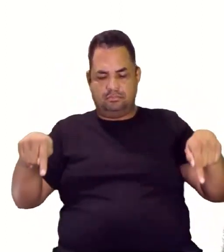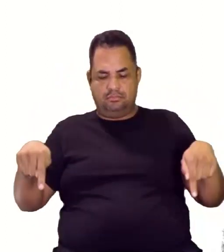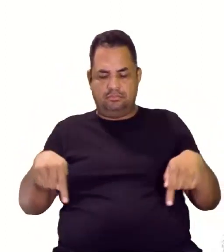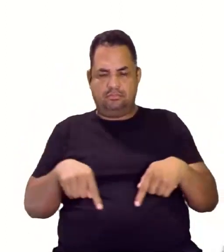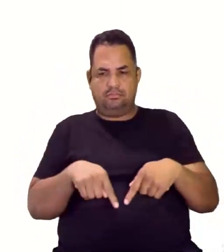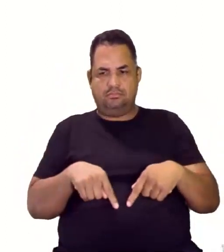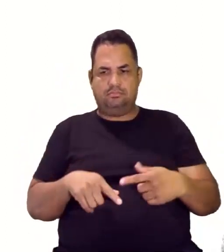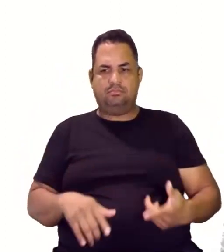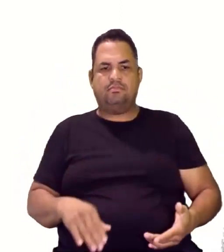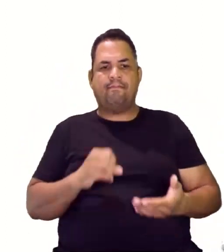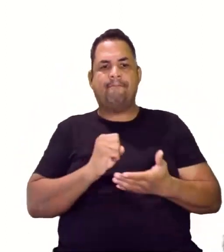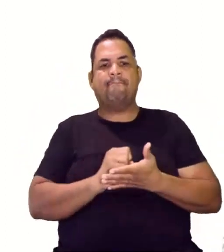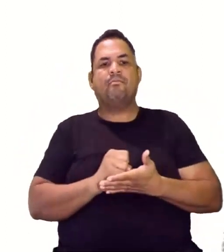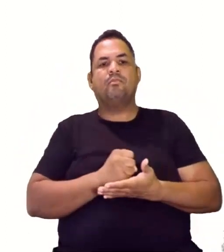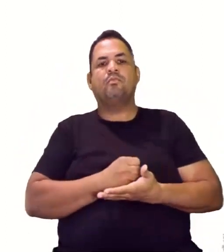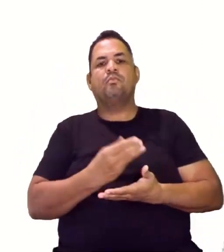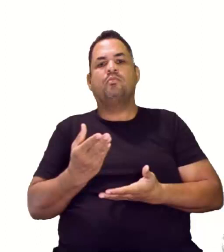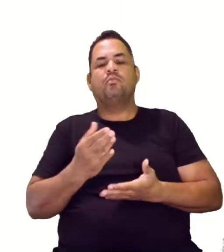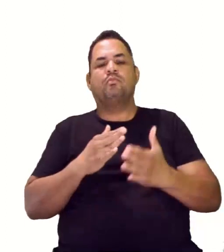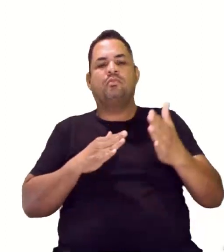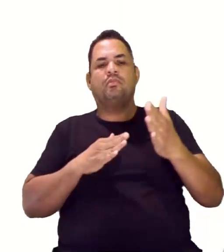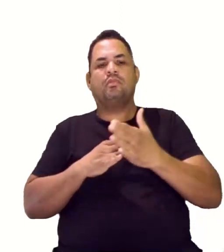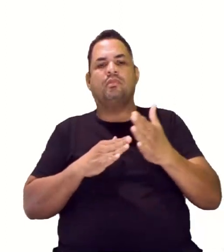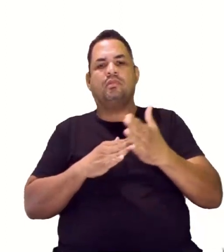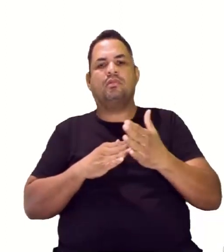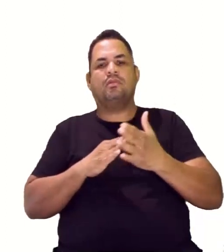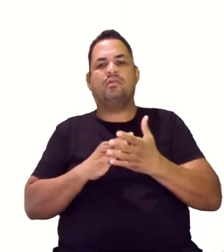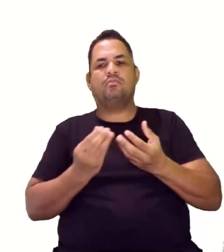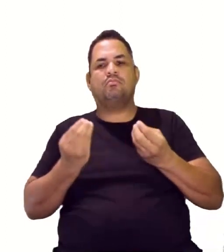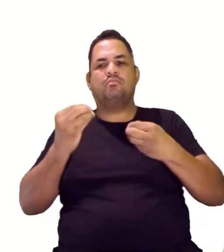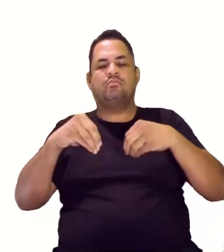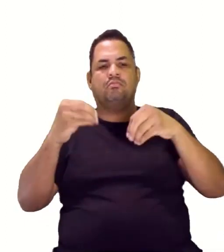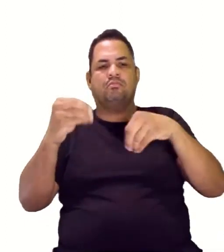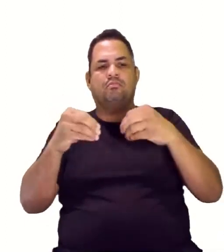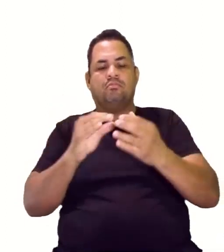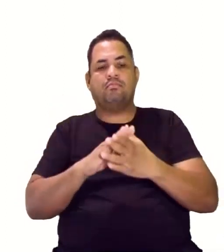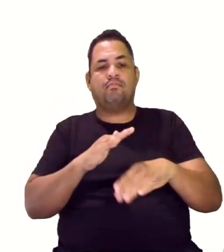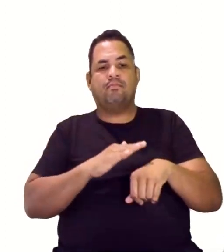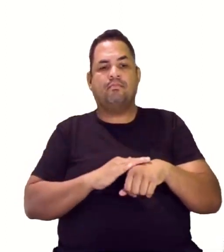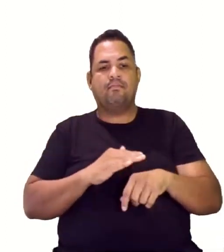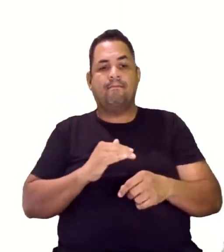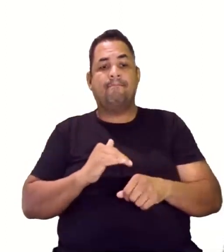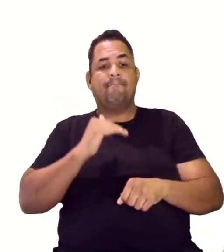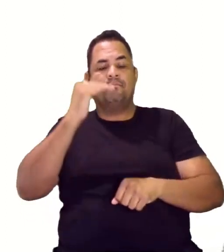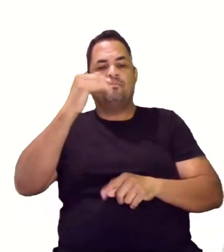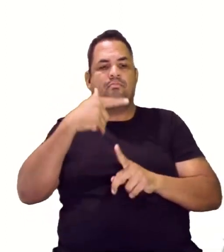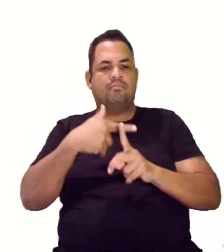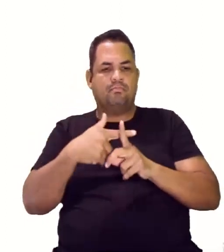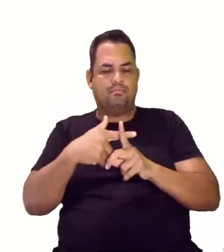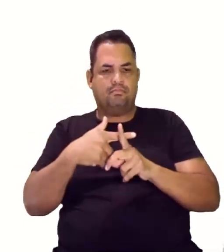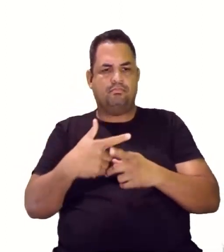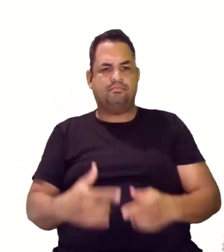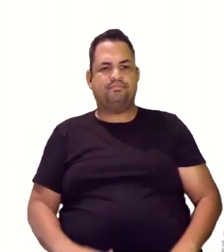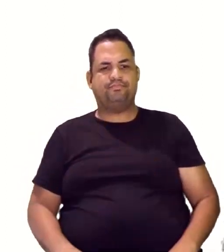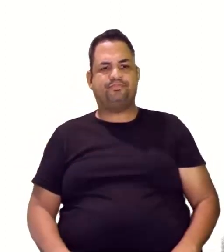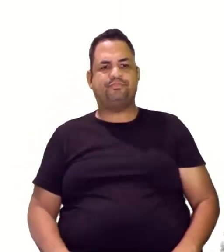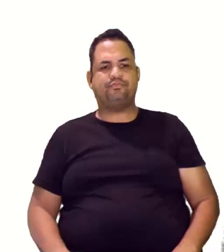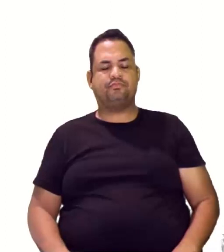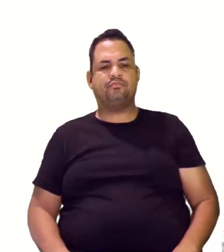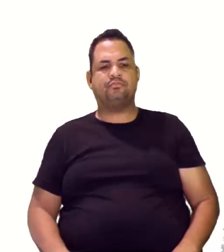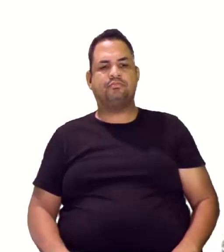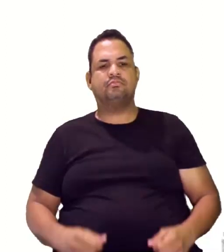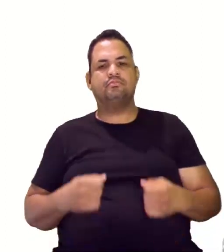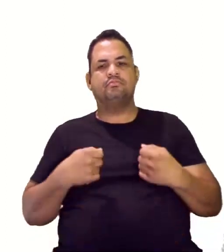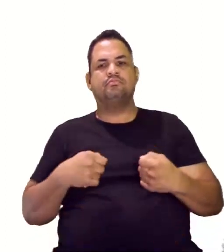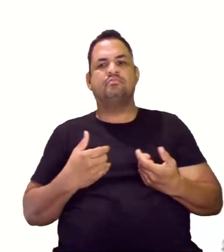de plantio, a quantidade máxima de mudas que poderão ser plantadas a mais. A mais. Então